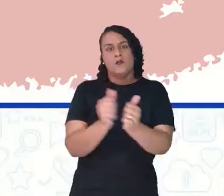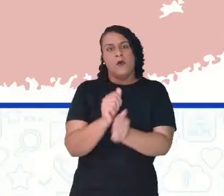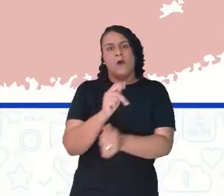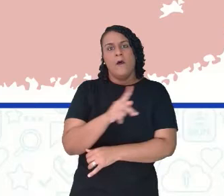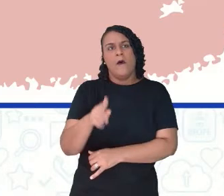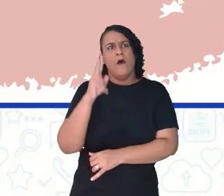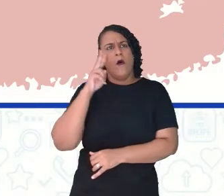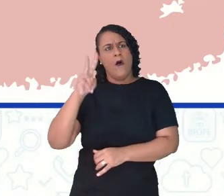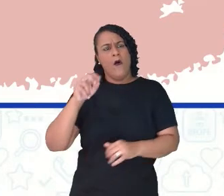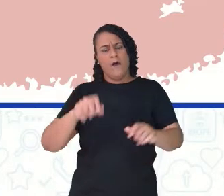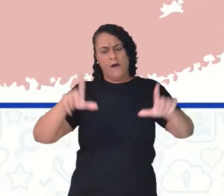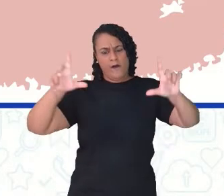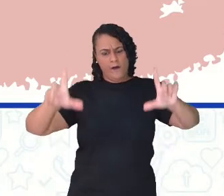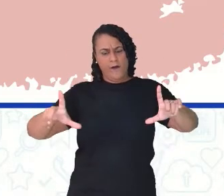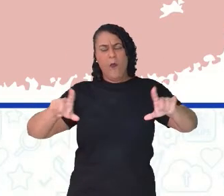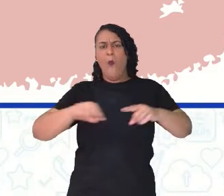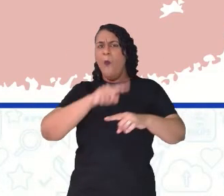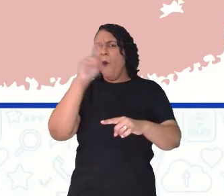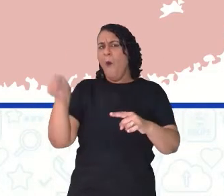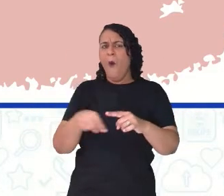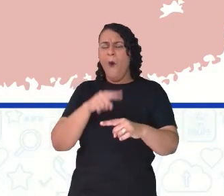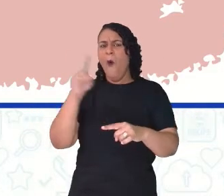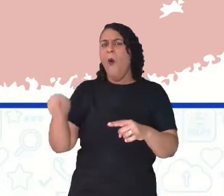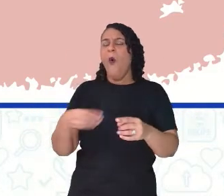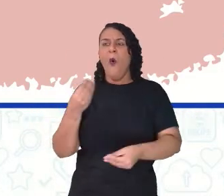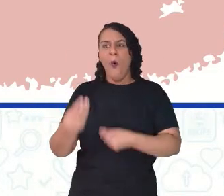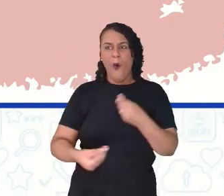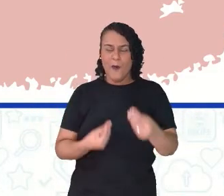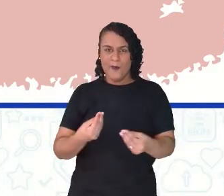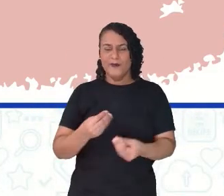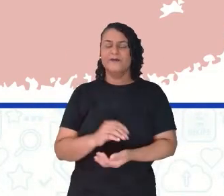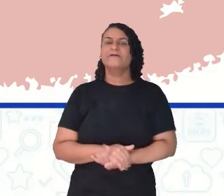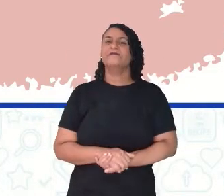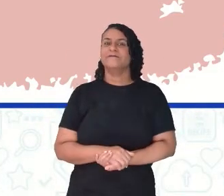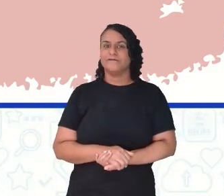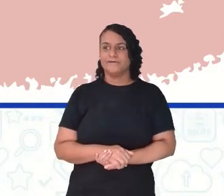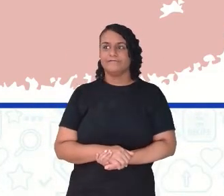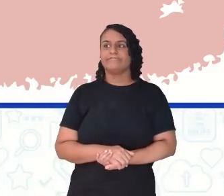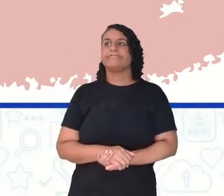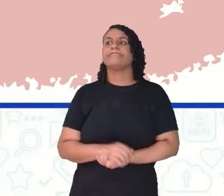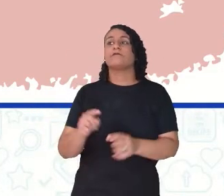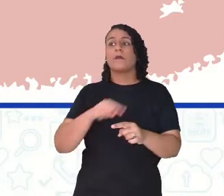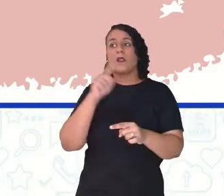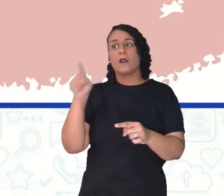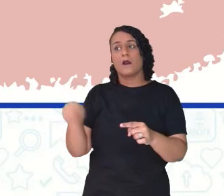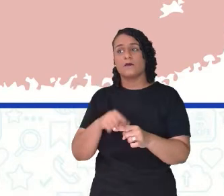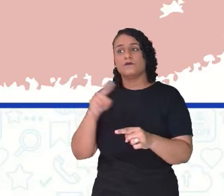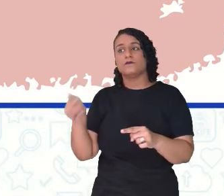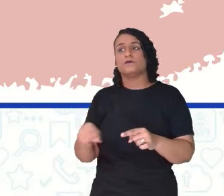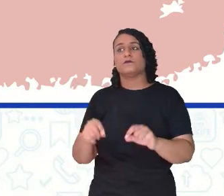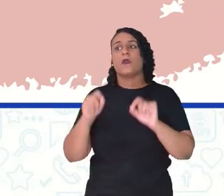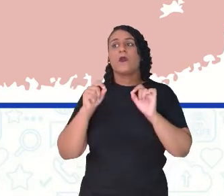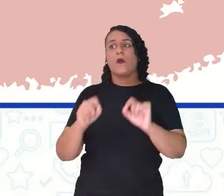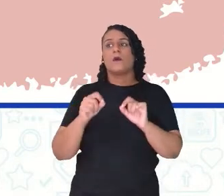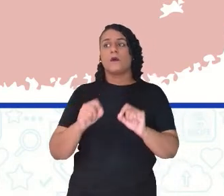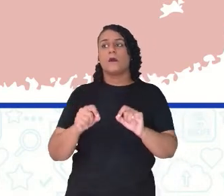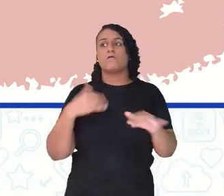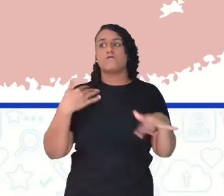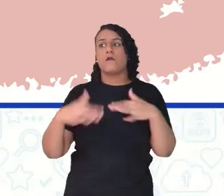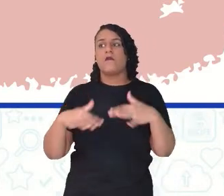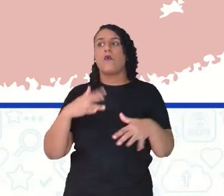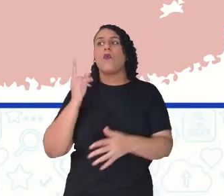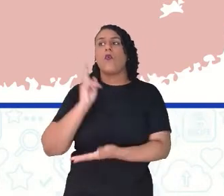no quadro esse ciclo da água. E olha o que ele está trazendo para a gente. O ciclo da água, né, ele refere-se ao